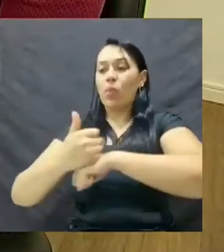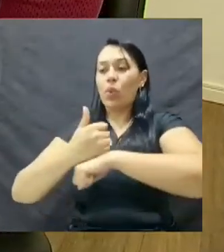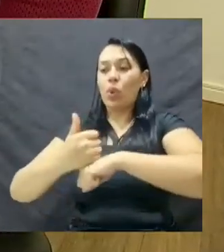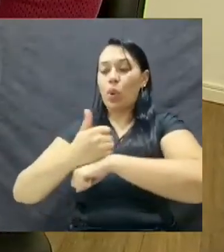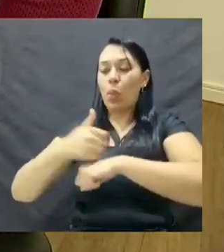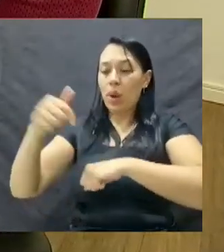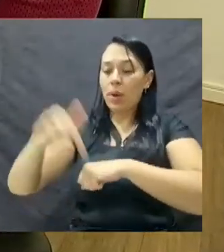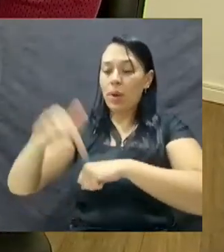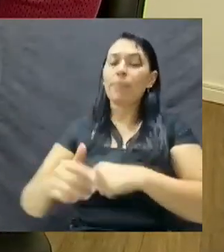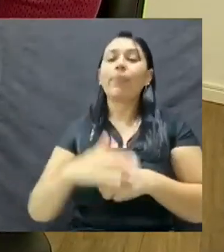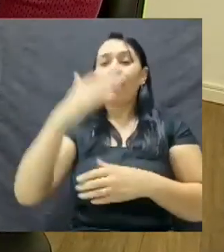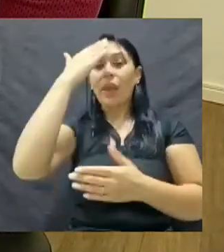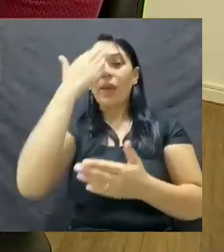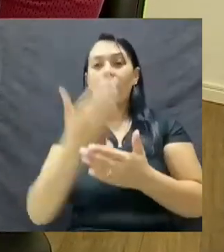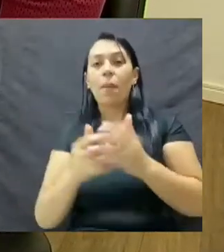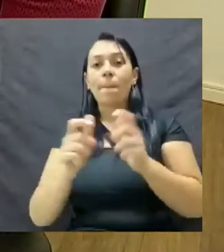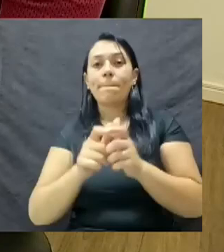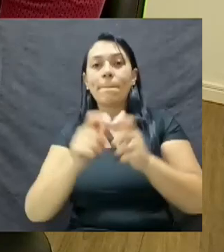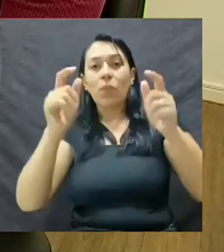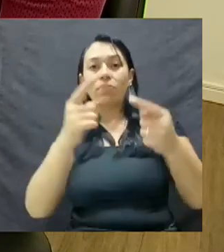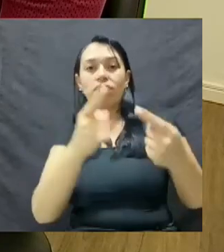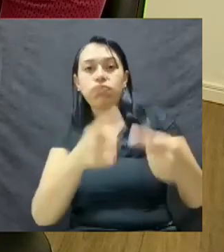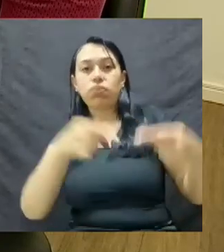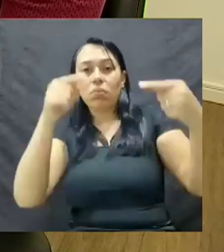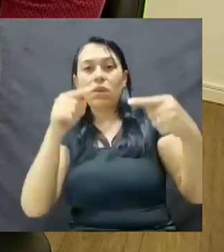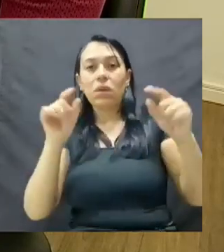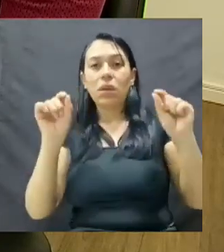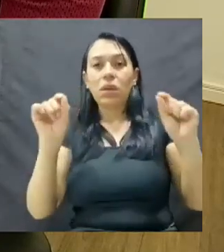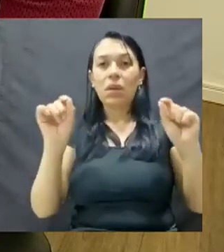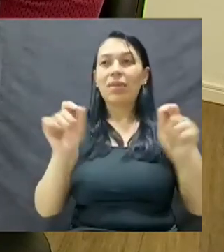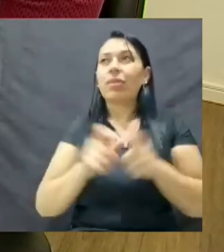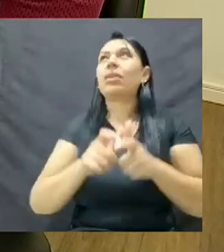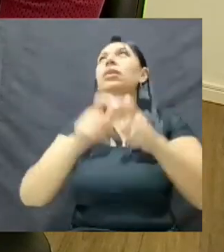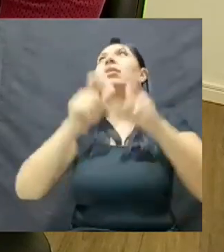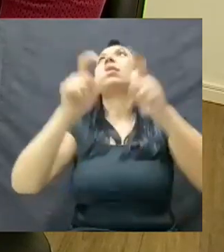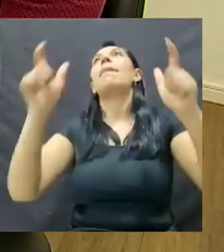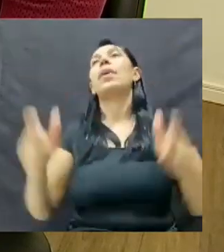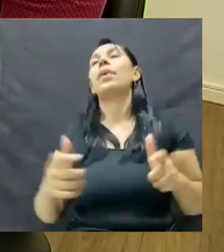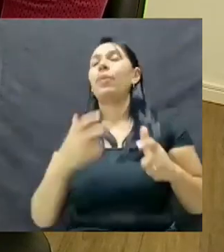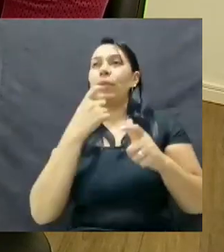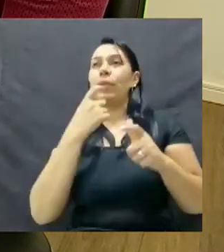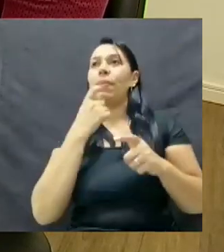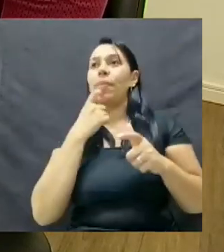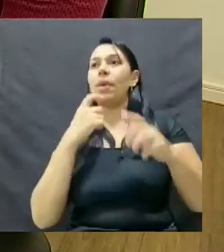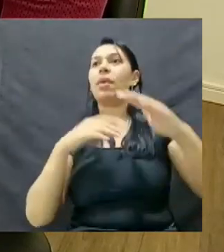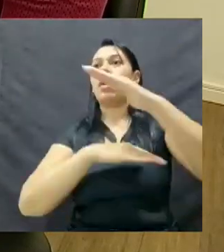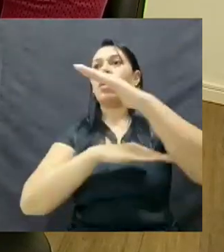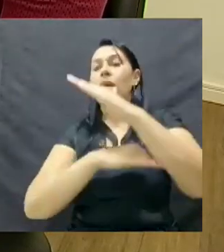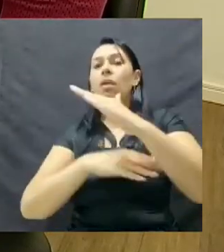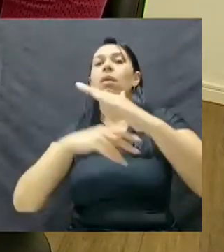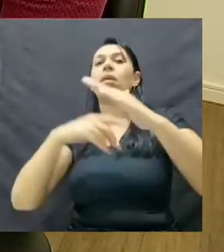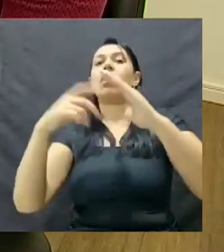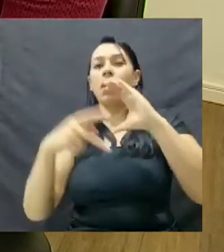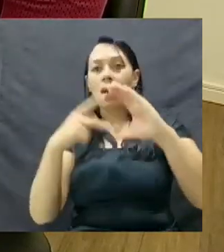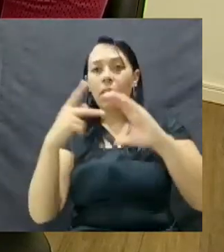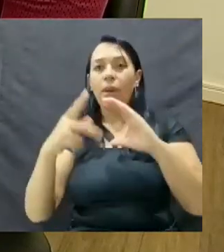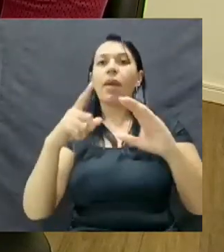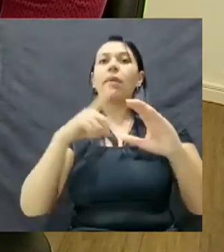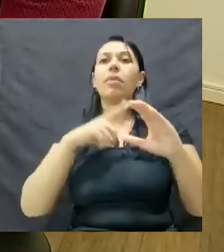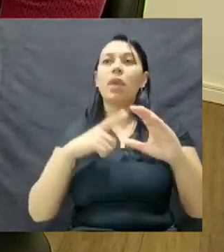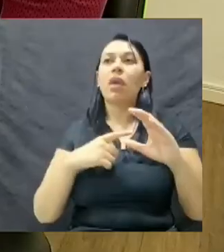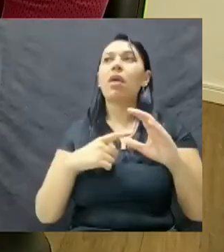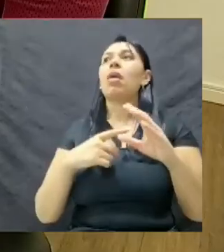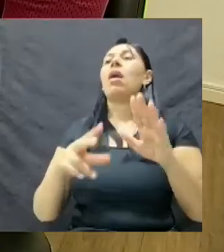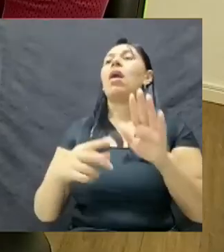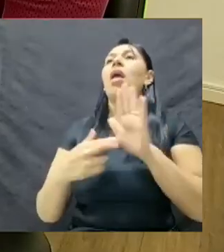maiores desafios, né, pelo tamanho da Câmara de Campinas e ainda ter vários méritos, ser referência, o mais